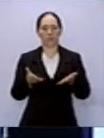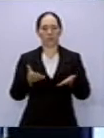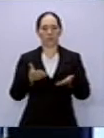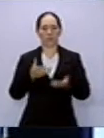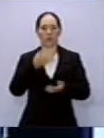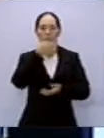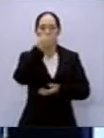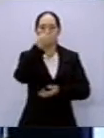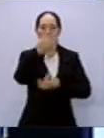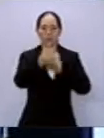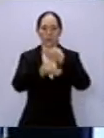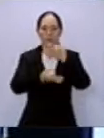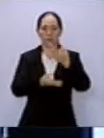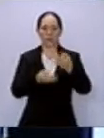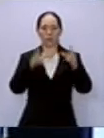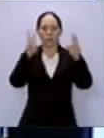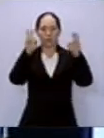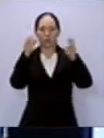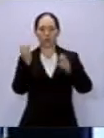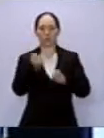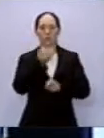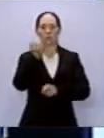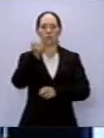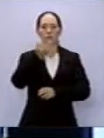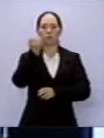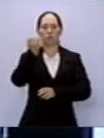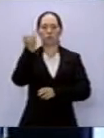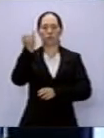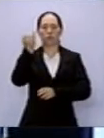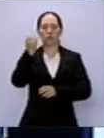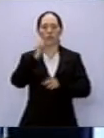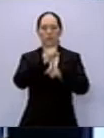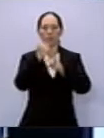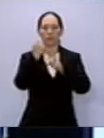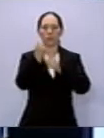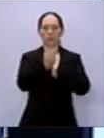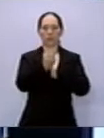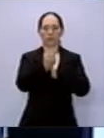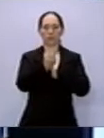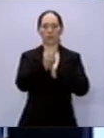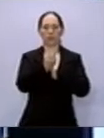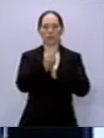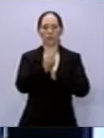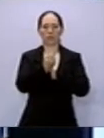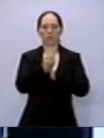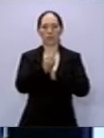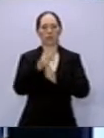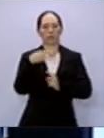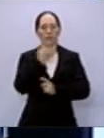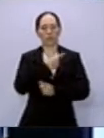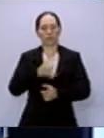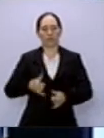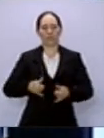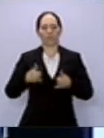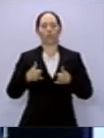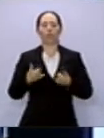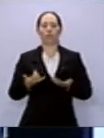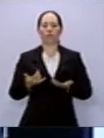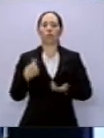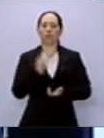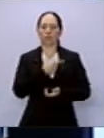colocar nosso opinião sobre um tema tão importante para a sociedade é para nossa de muito orgulho